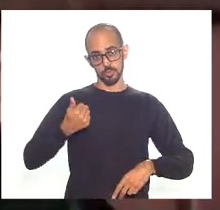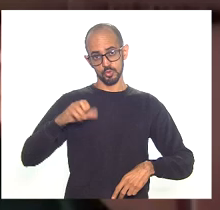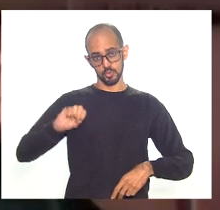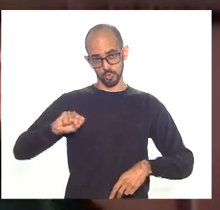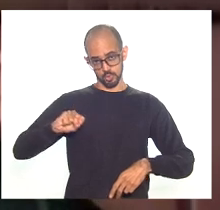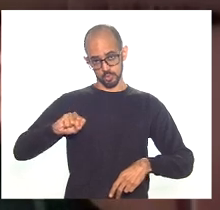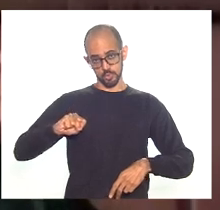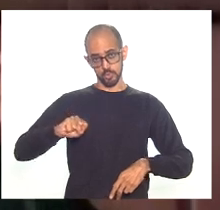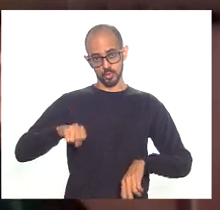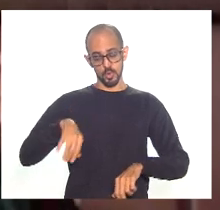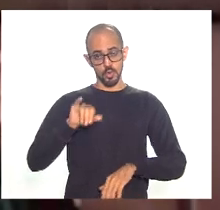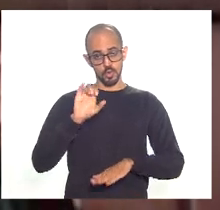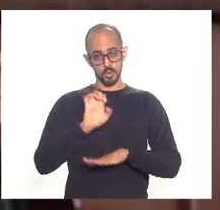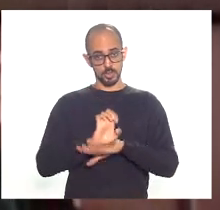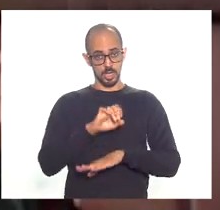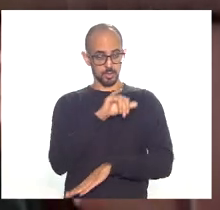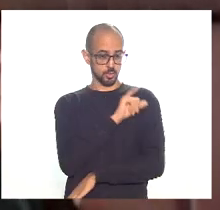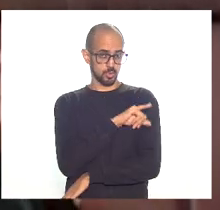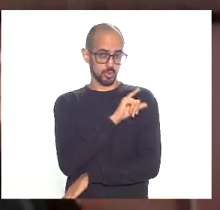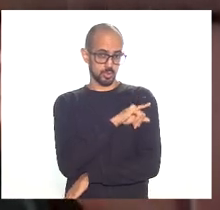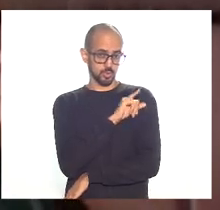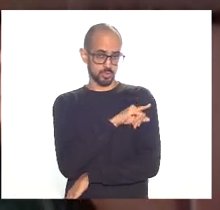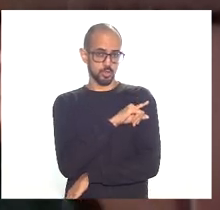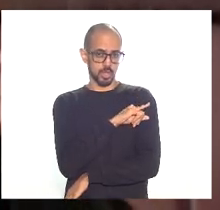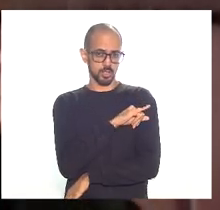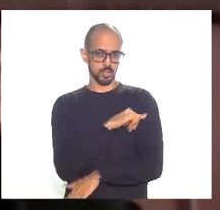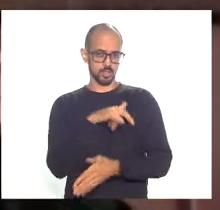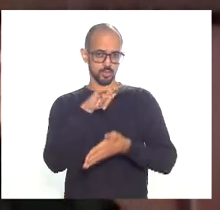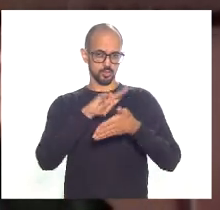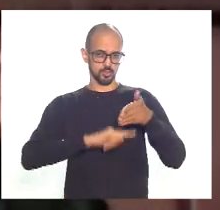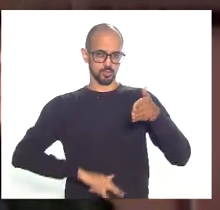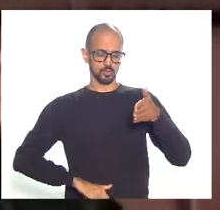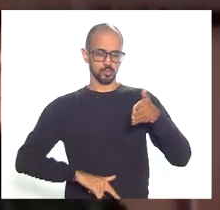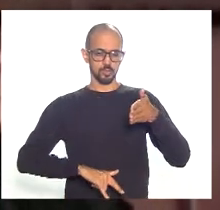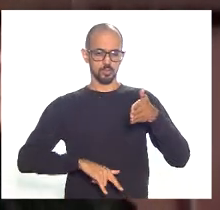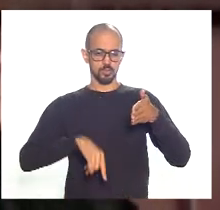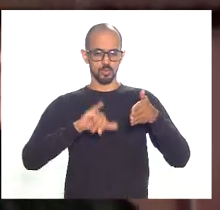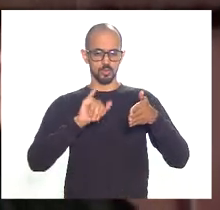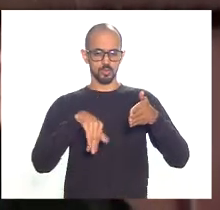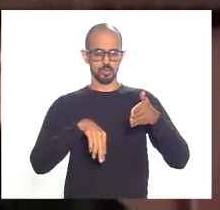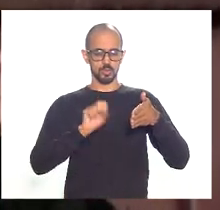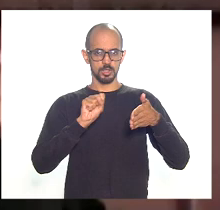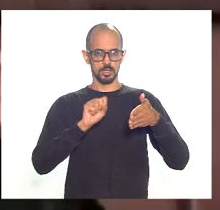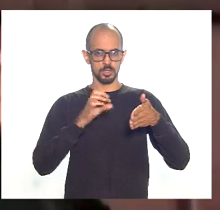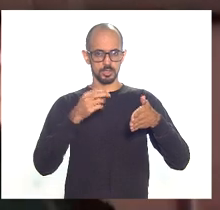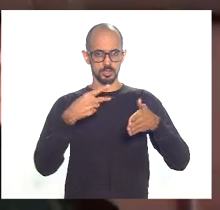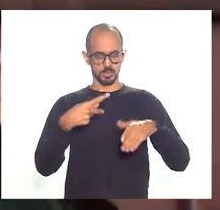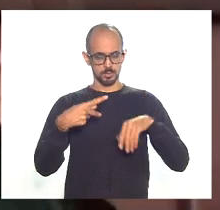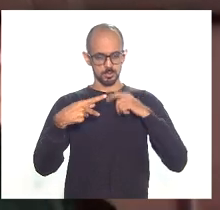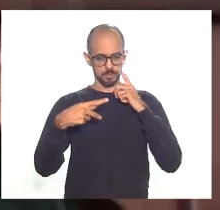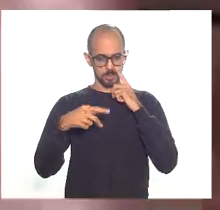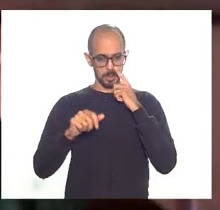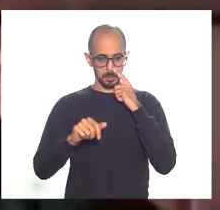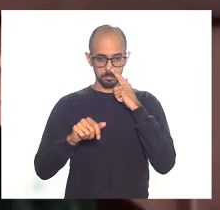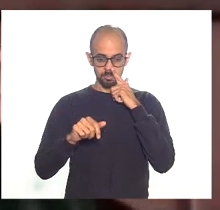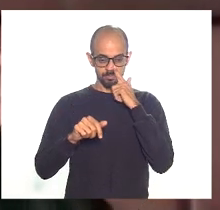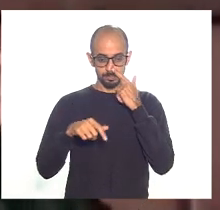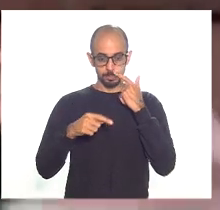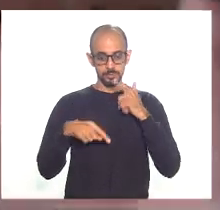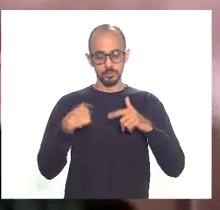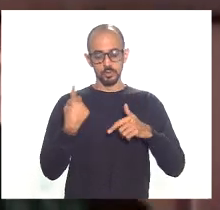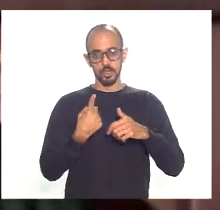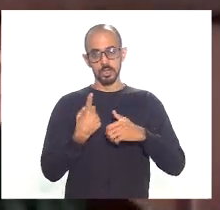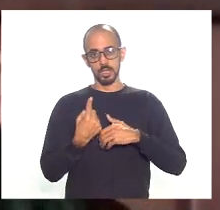Janeiro, segundo o dossiê Criança e Adolescente do ISPE, né, o Instituto de Segurança Pública, que nos ajuda, né,